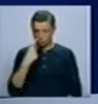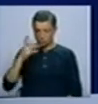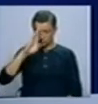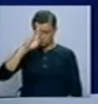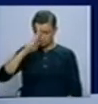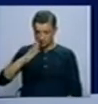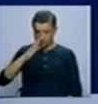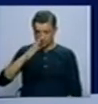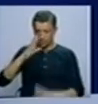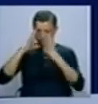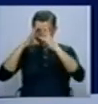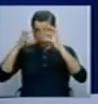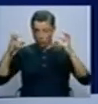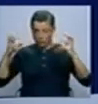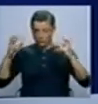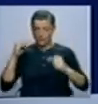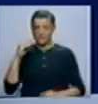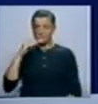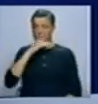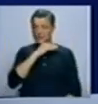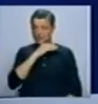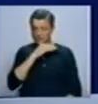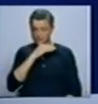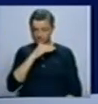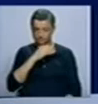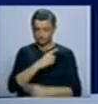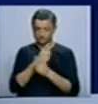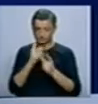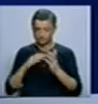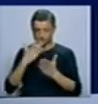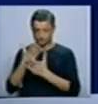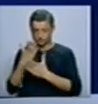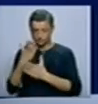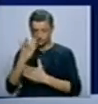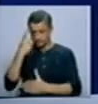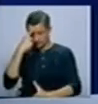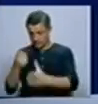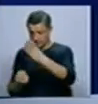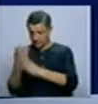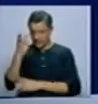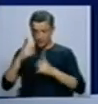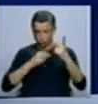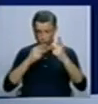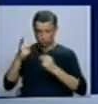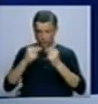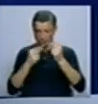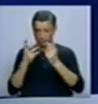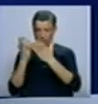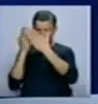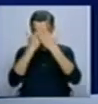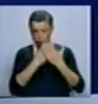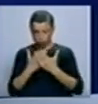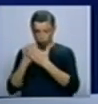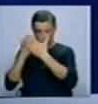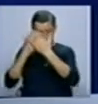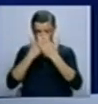nascem de nuvens frias. As nuvens têm que estar frias para colapsarem, para dar origem às estrelas. E o que diz este estudo é que, se calhar, a matéria escura